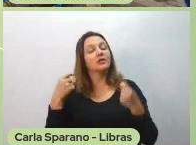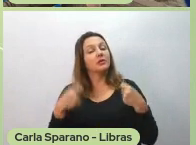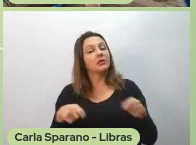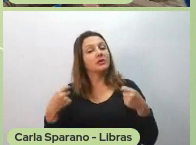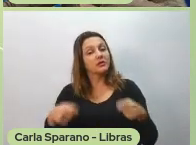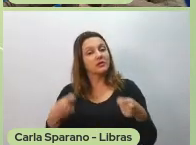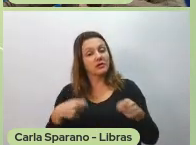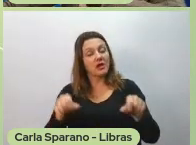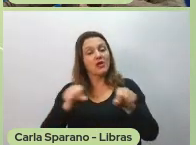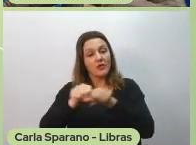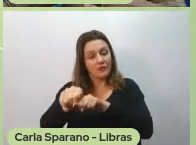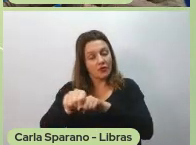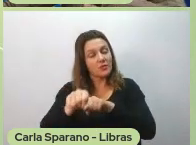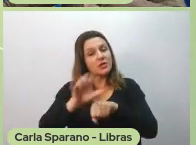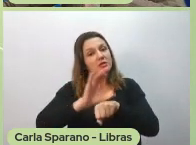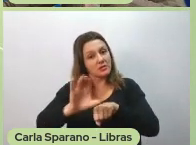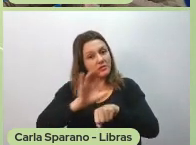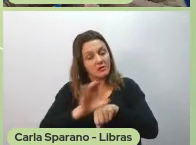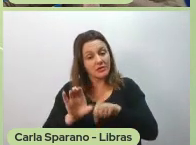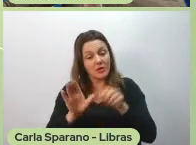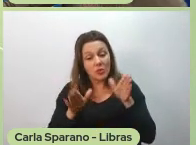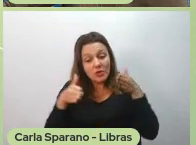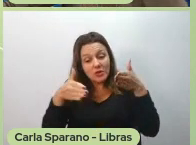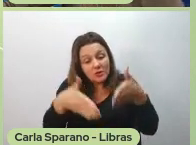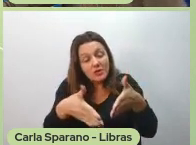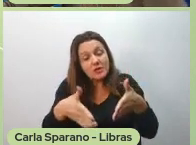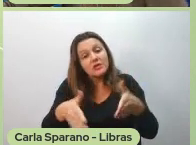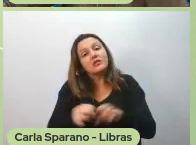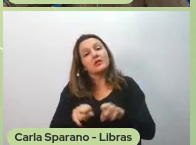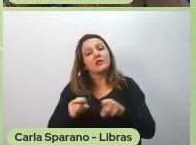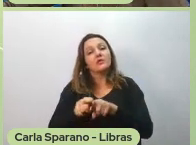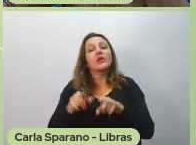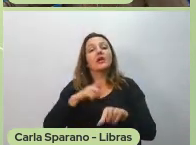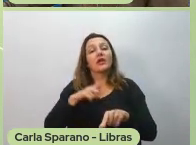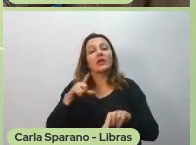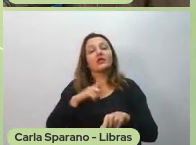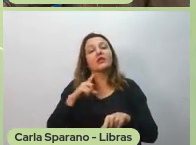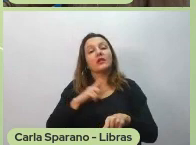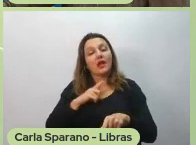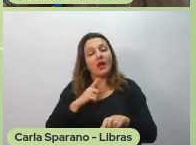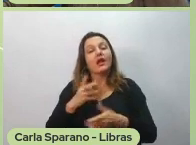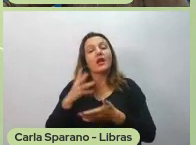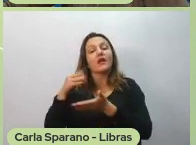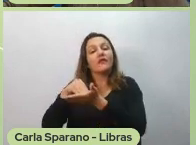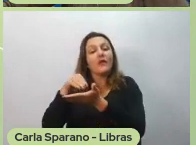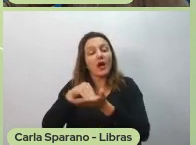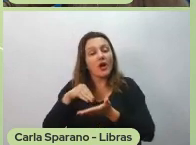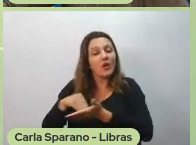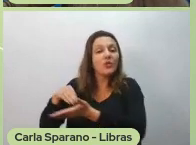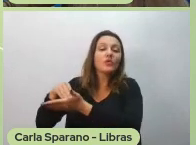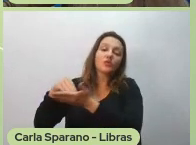de formação específica, você tem uma demanda muito grande por esses profissionais,